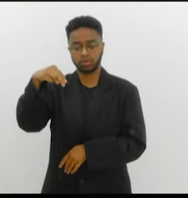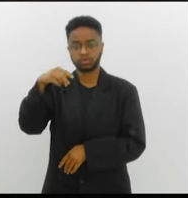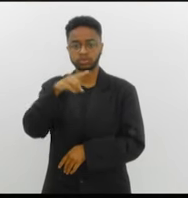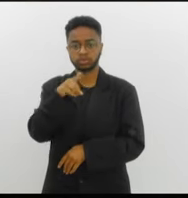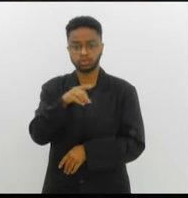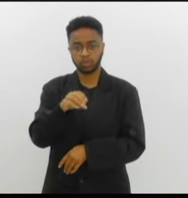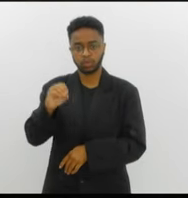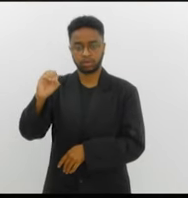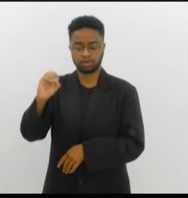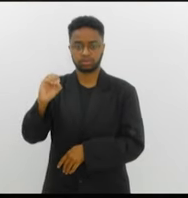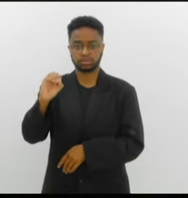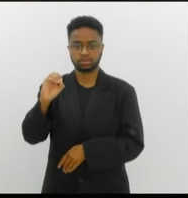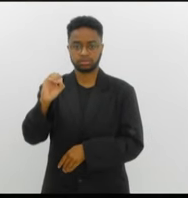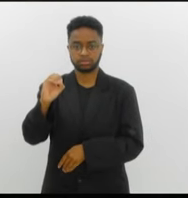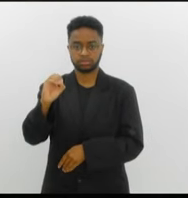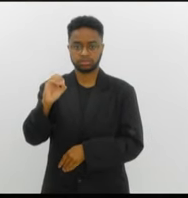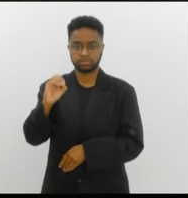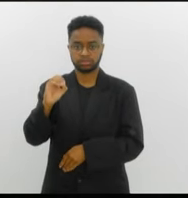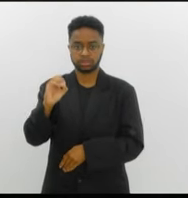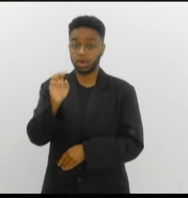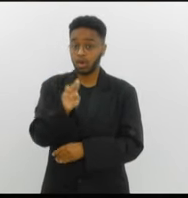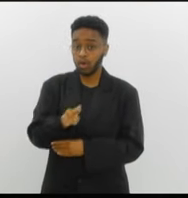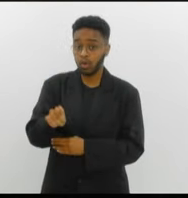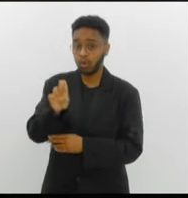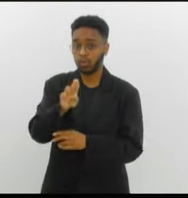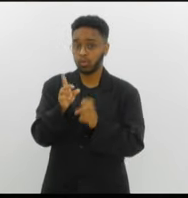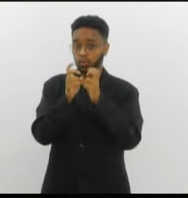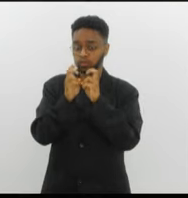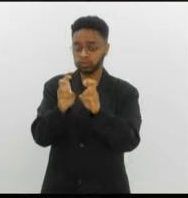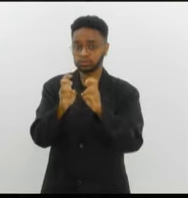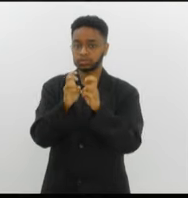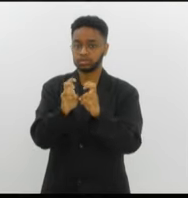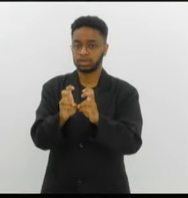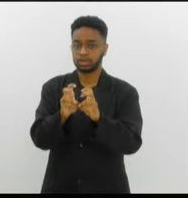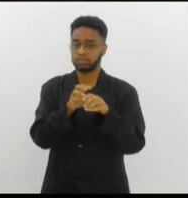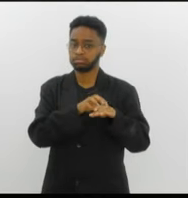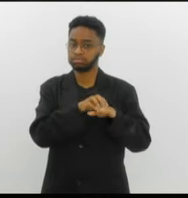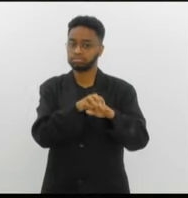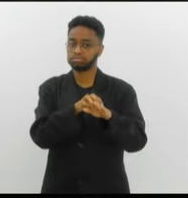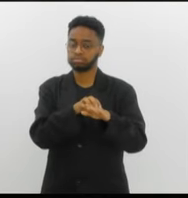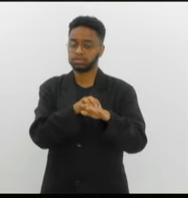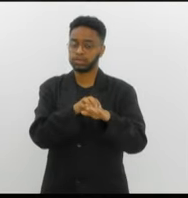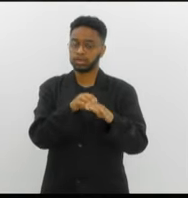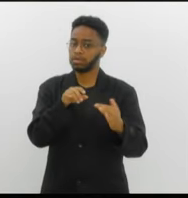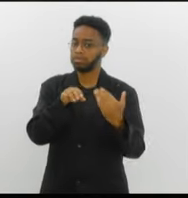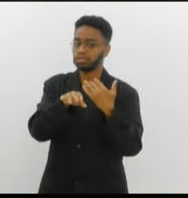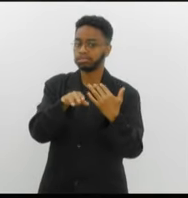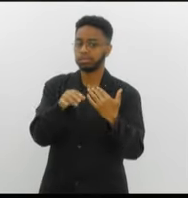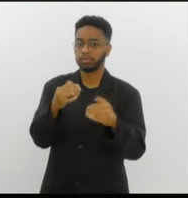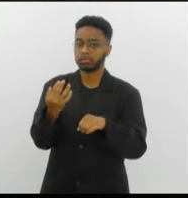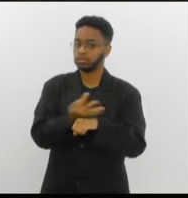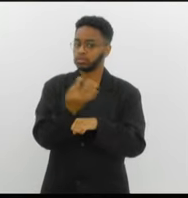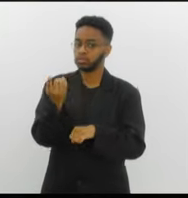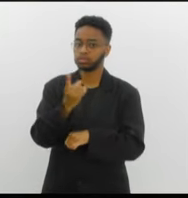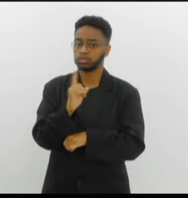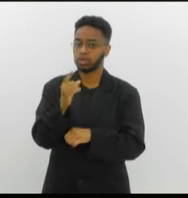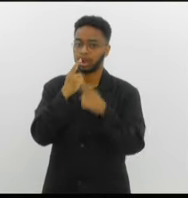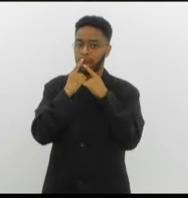Zona Oeste, que utiliza esse meio de transporte, não aguenta mais esse